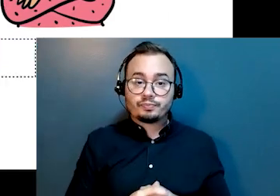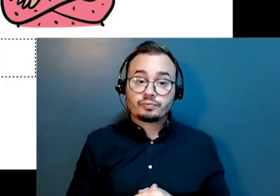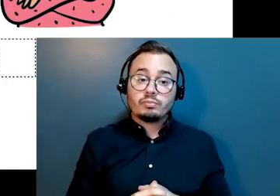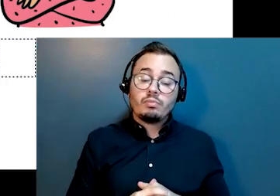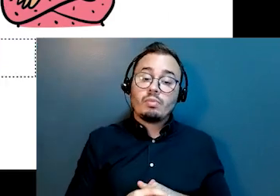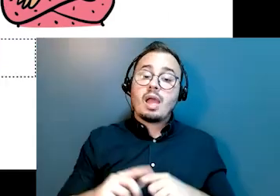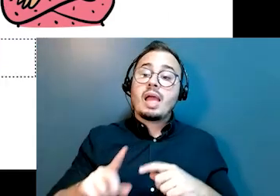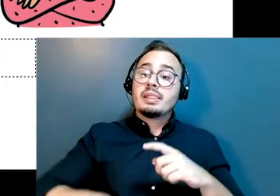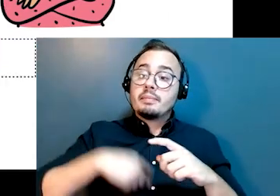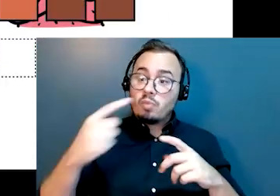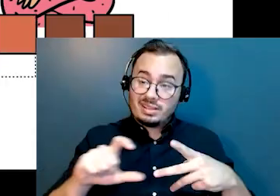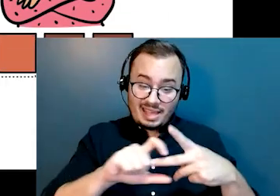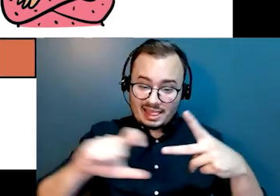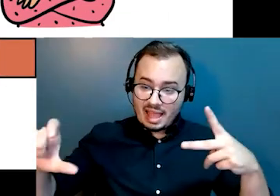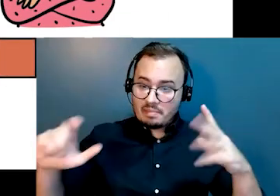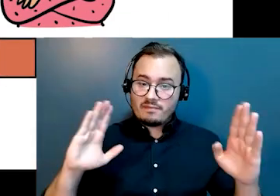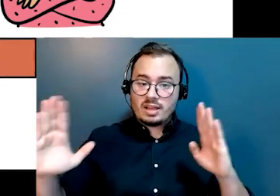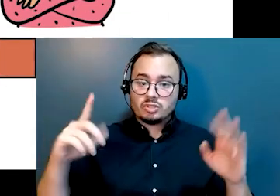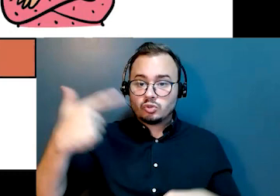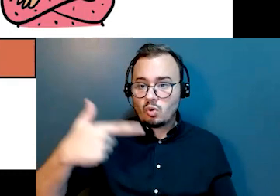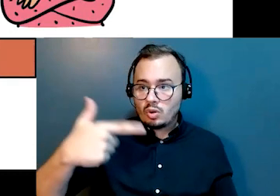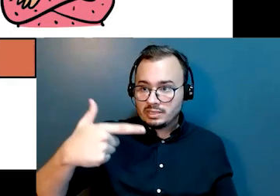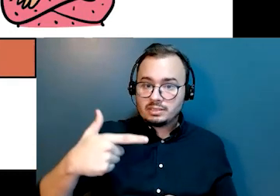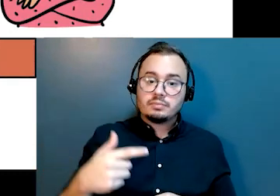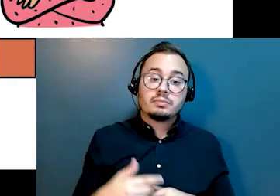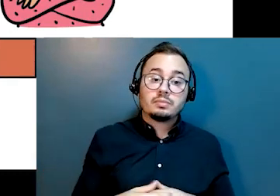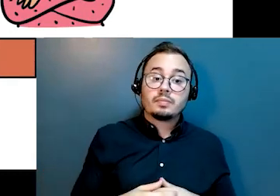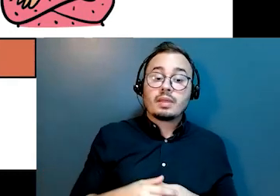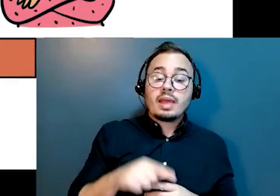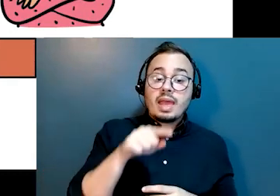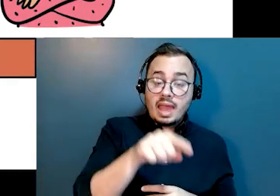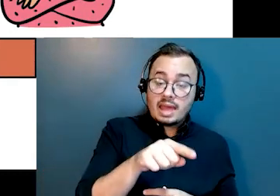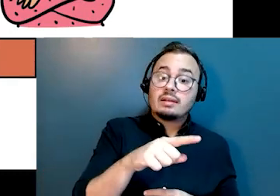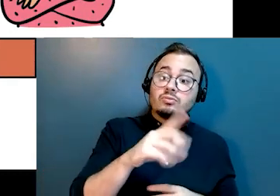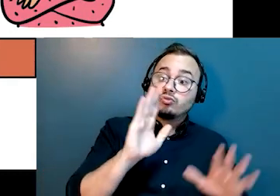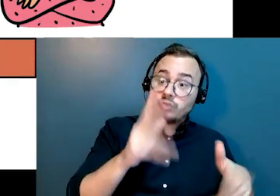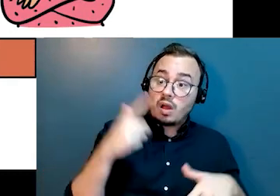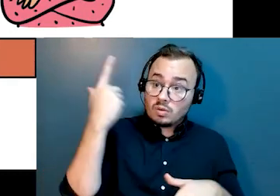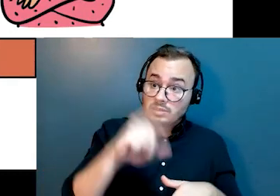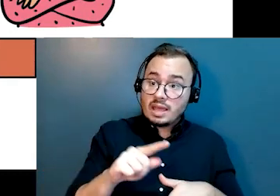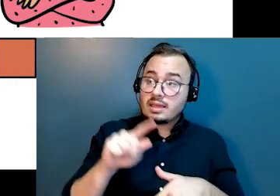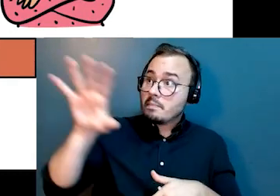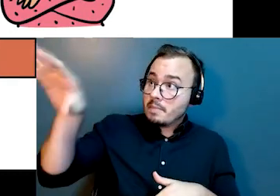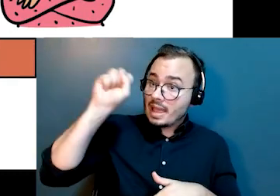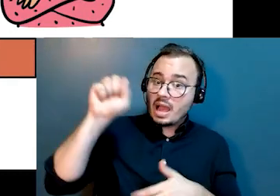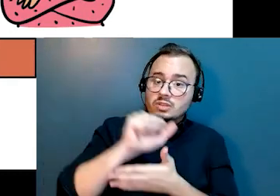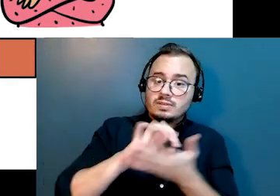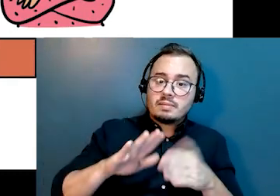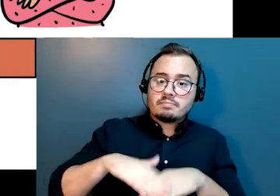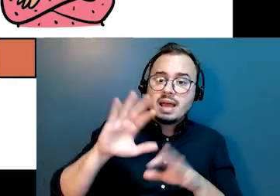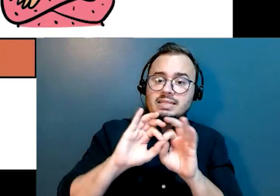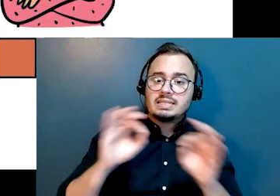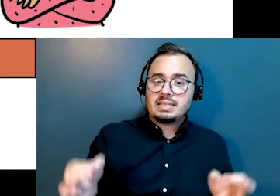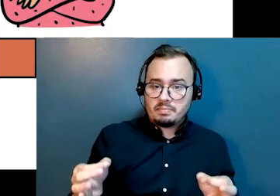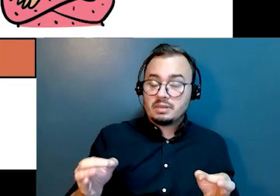etapa, por exemplo, a Ingrid consegue puxar atividades simples de back-end, porque ela já tem um contexto inicial, ela